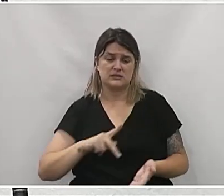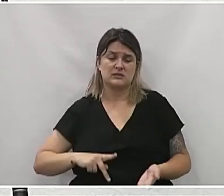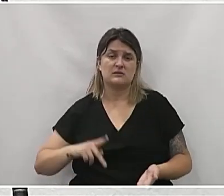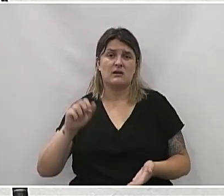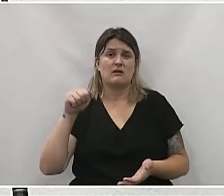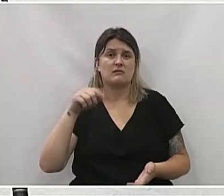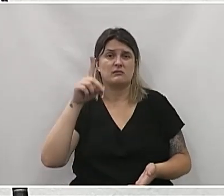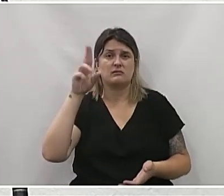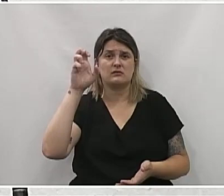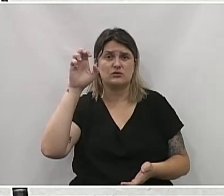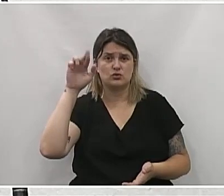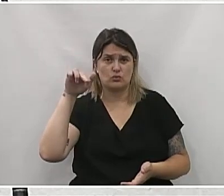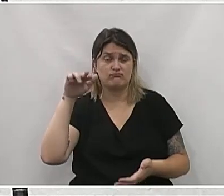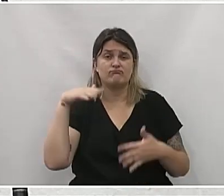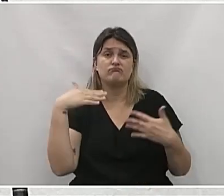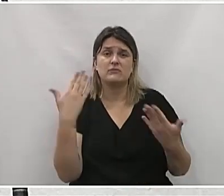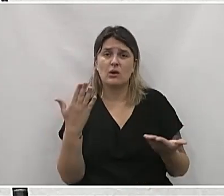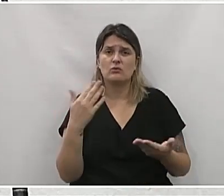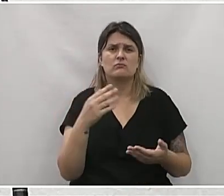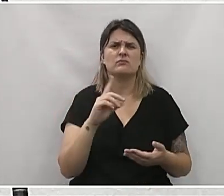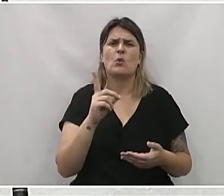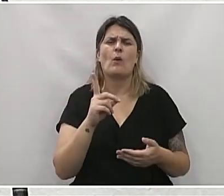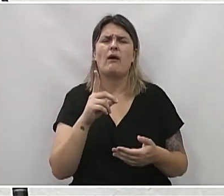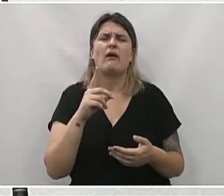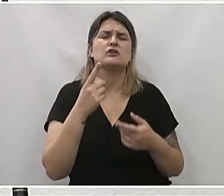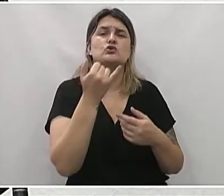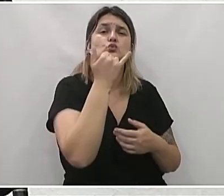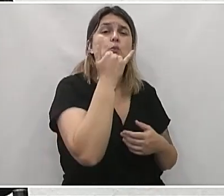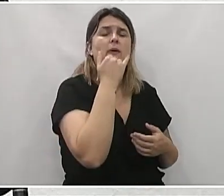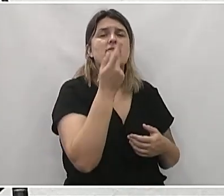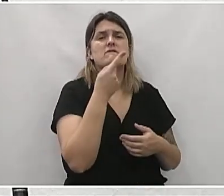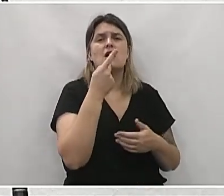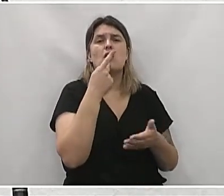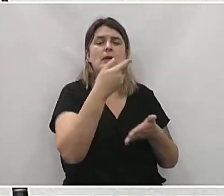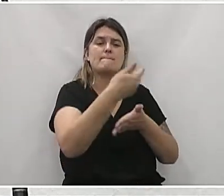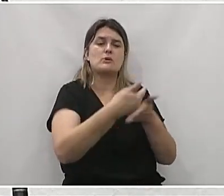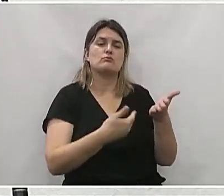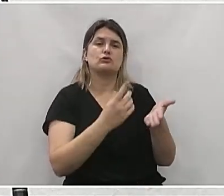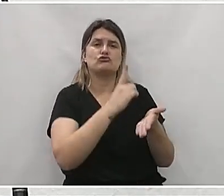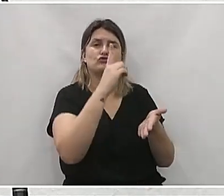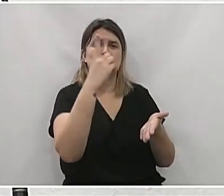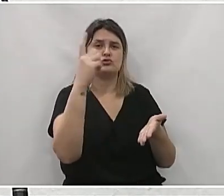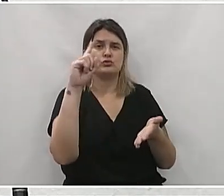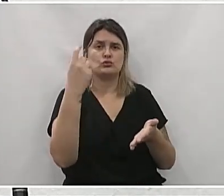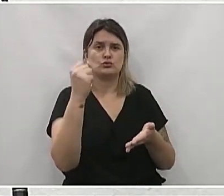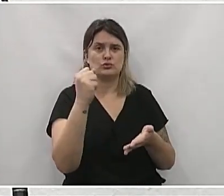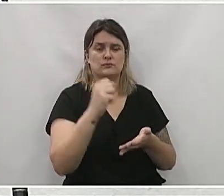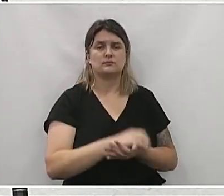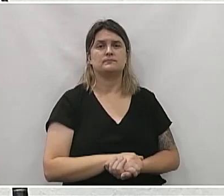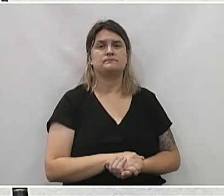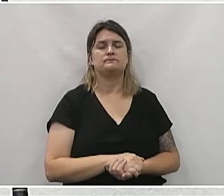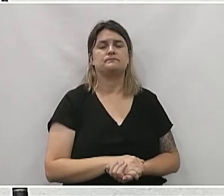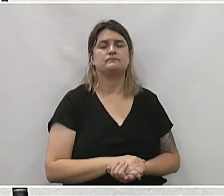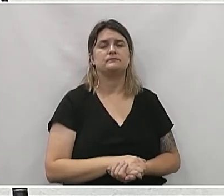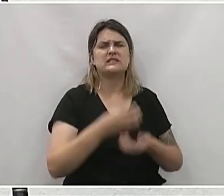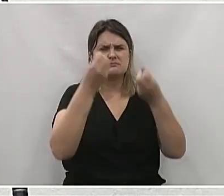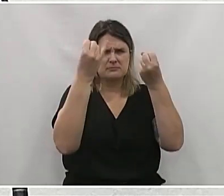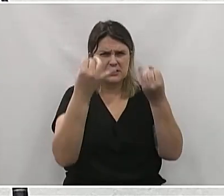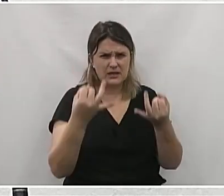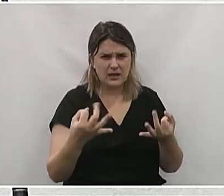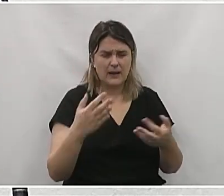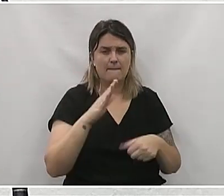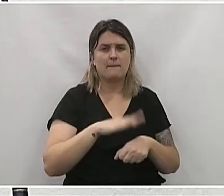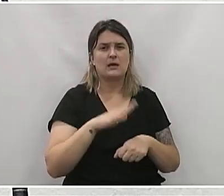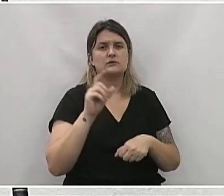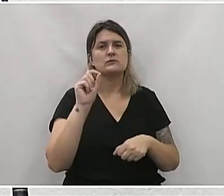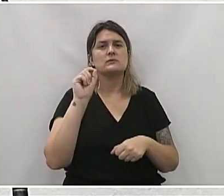comissão. Então, não é prerrogativa falar que foi impresso no dia 18. Só para deixar claro algumas situações